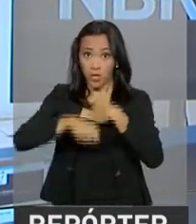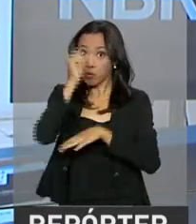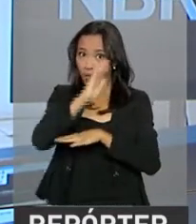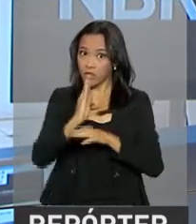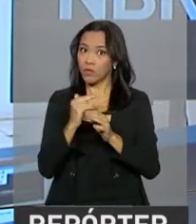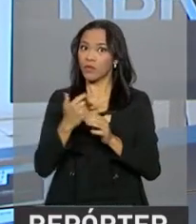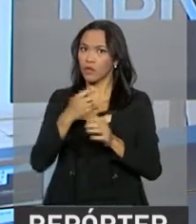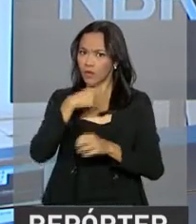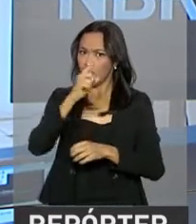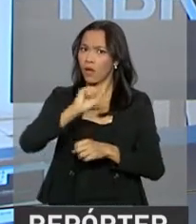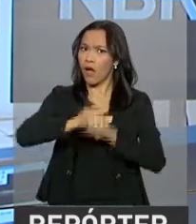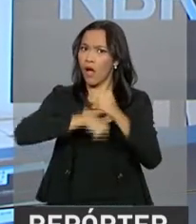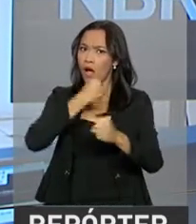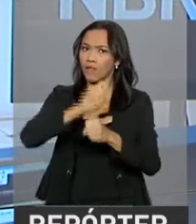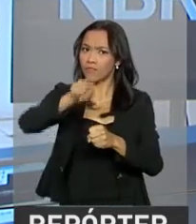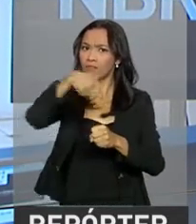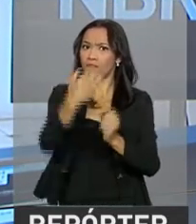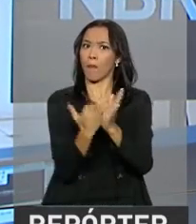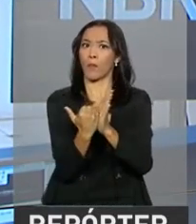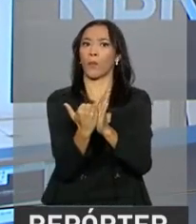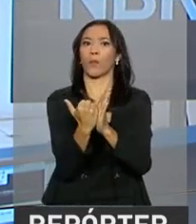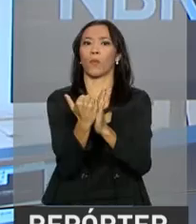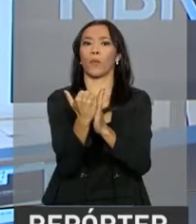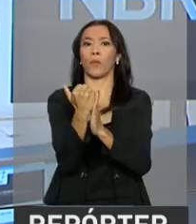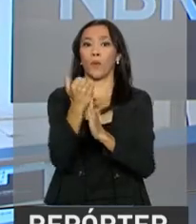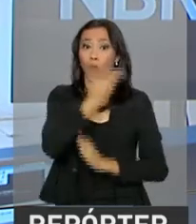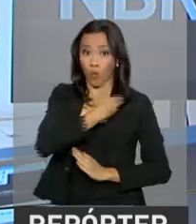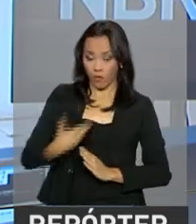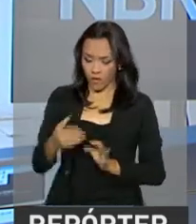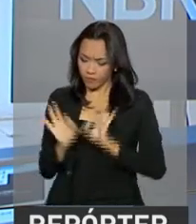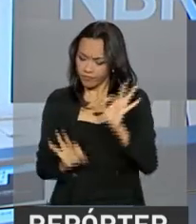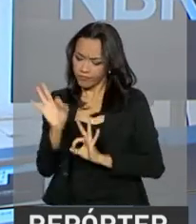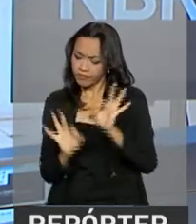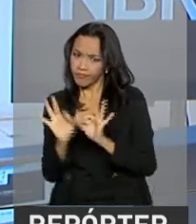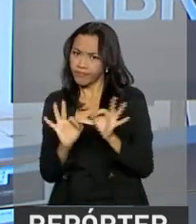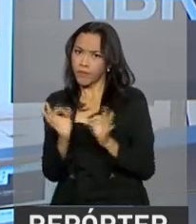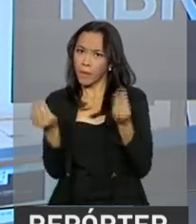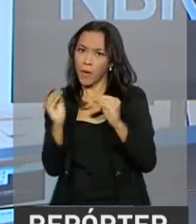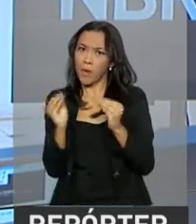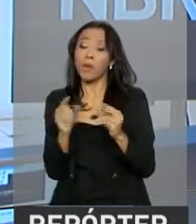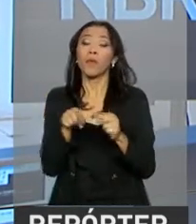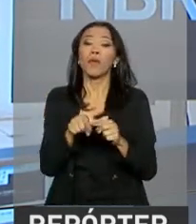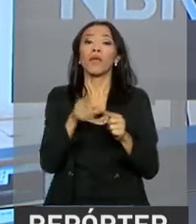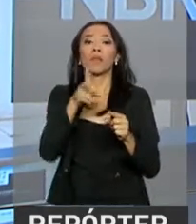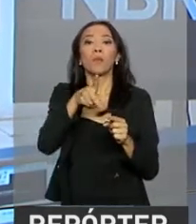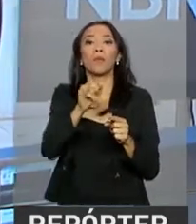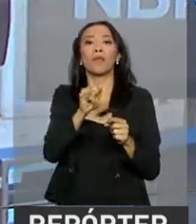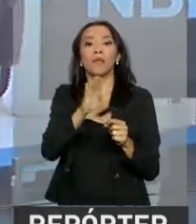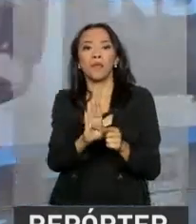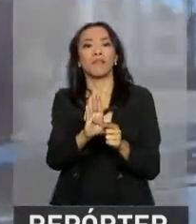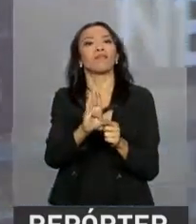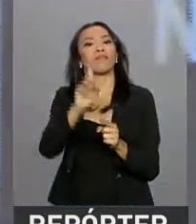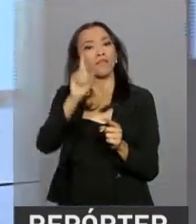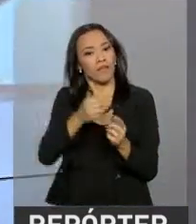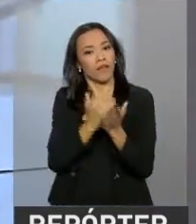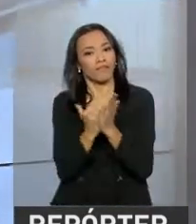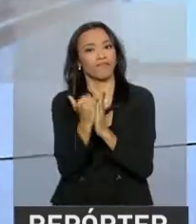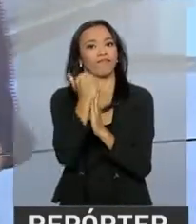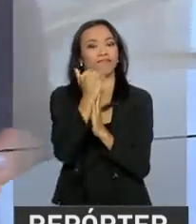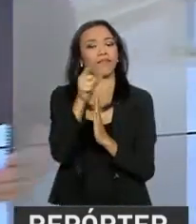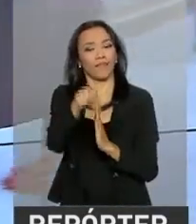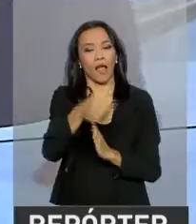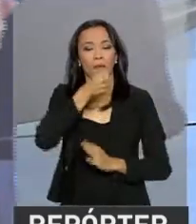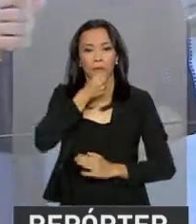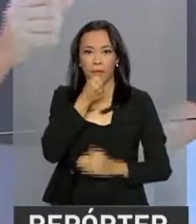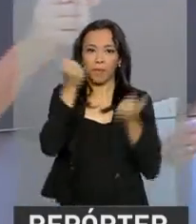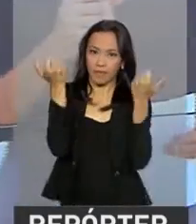no ano que vem. O governo revisou a projeção de crescimento do PIB, que é o Produto Interno Bruto. A repórter Paola Diorte está no